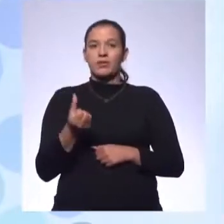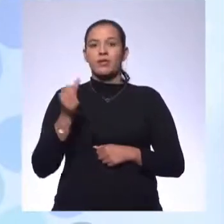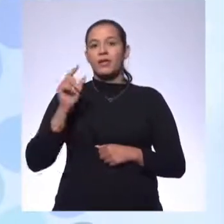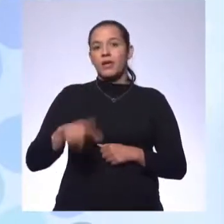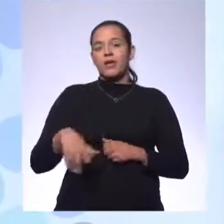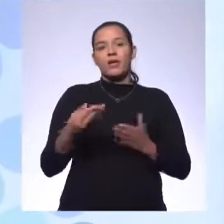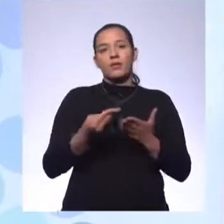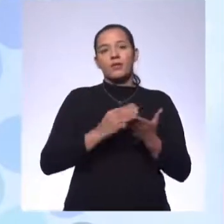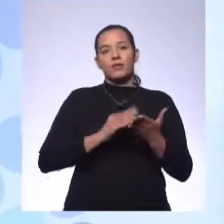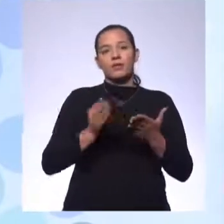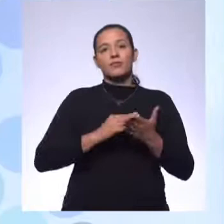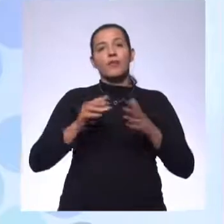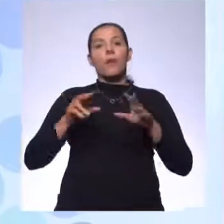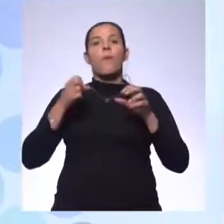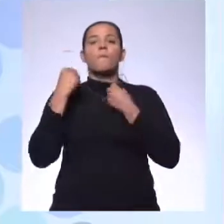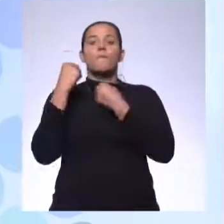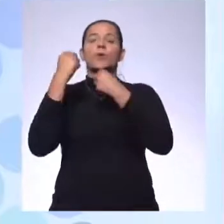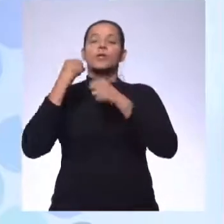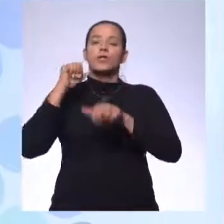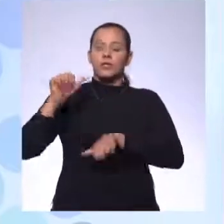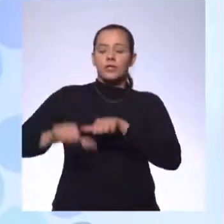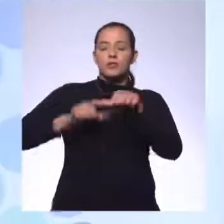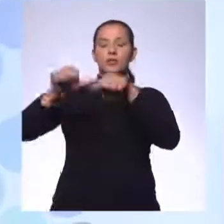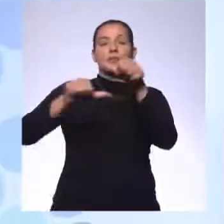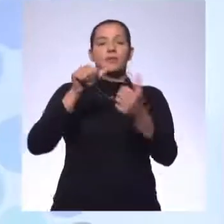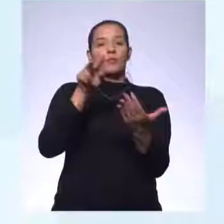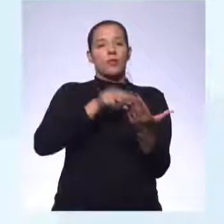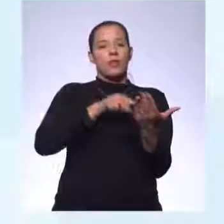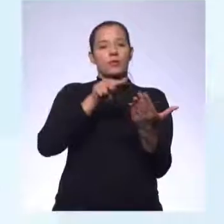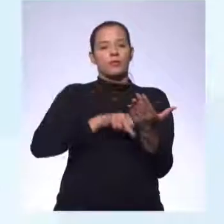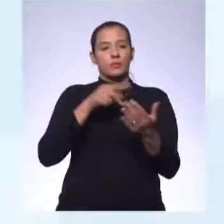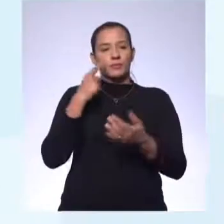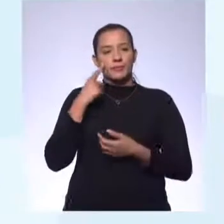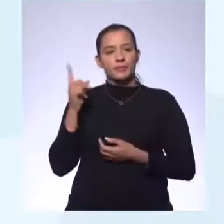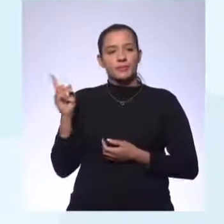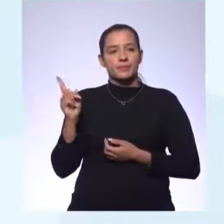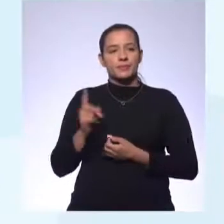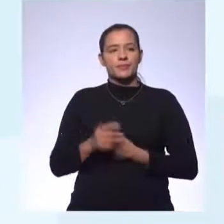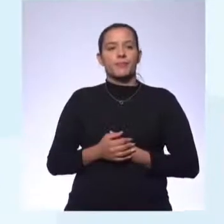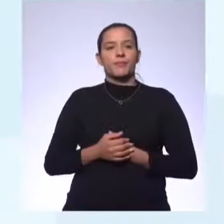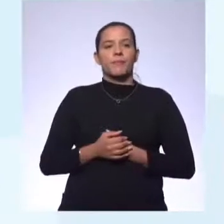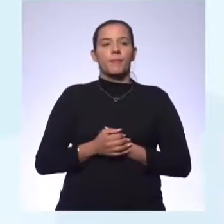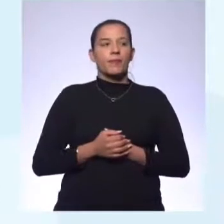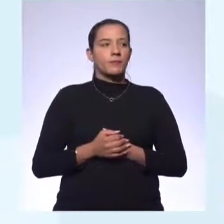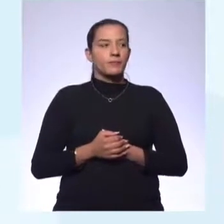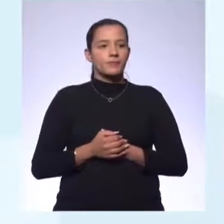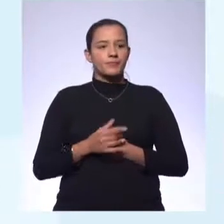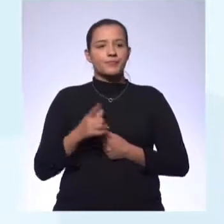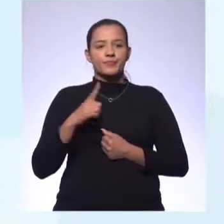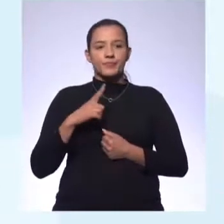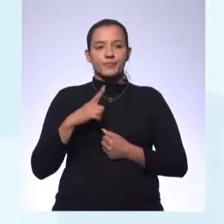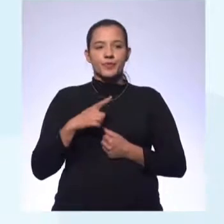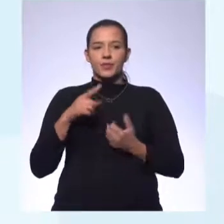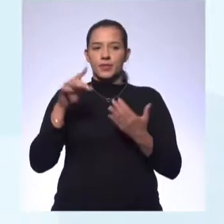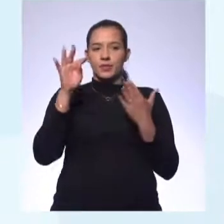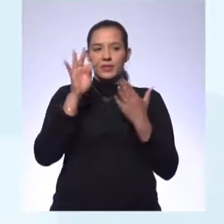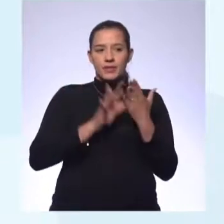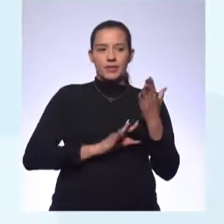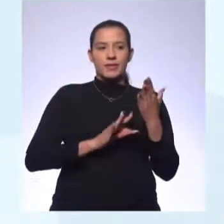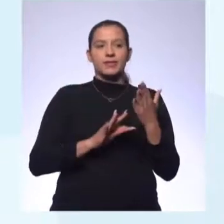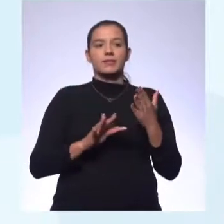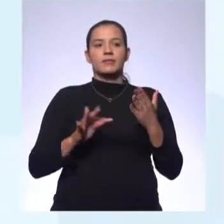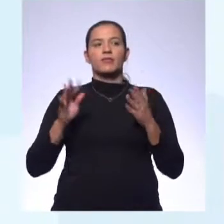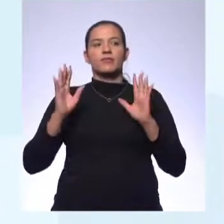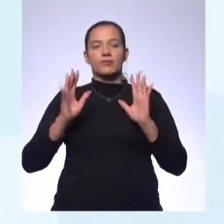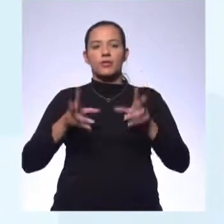poder de transformação da leitura. Né? Na tela, por favor. Está aqui o facsímile, né, da redação de 2006, já